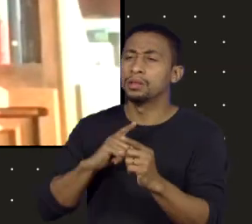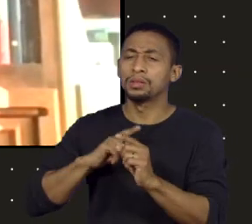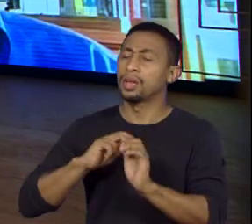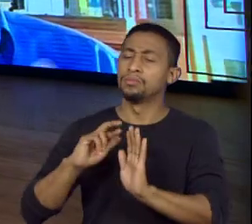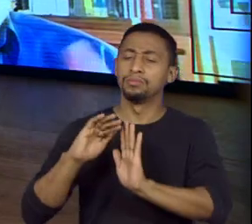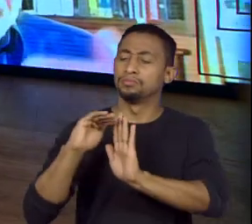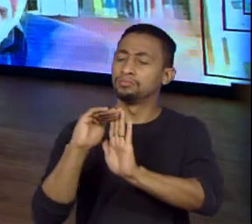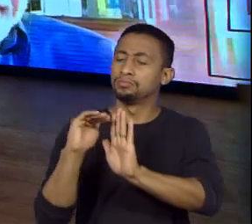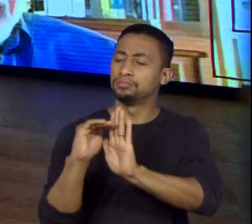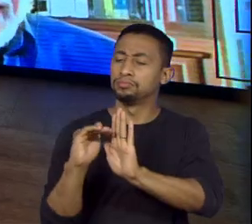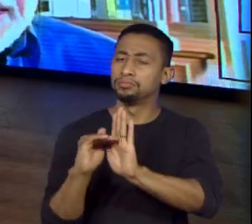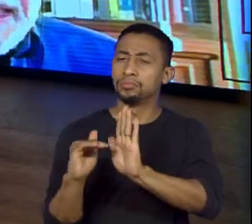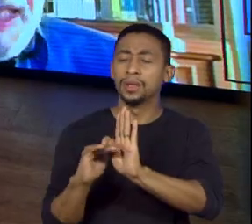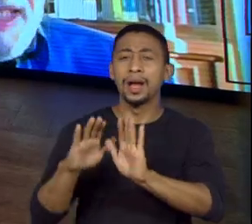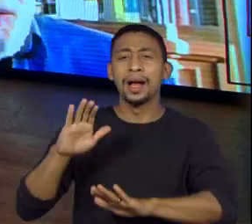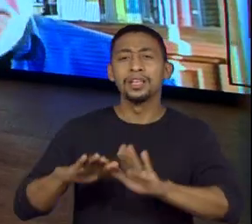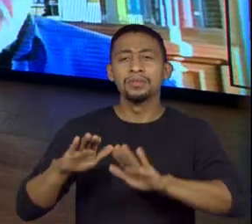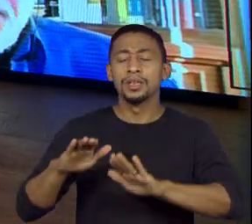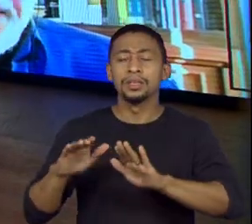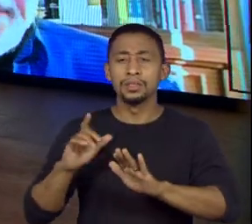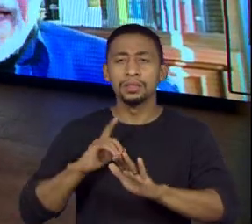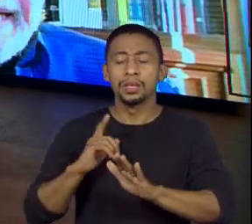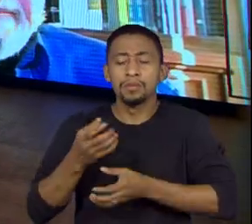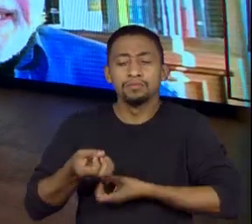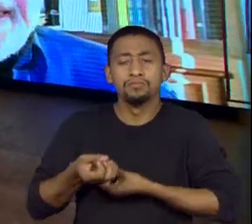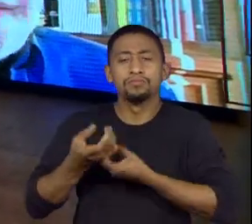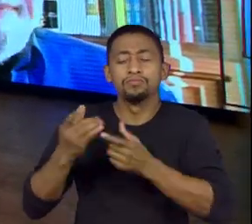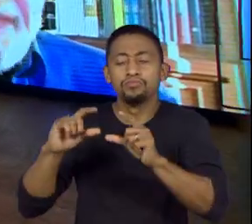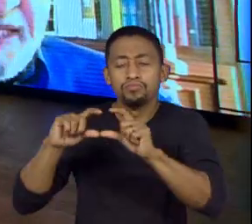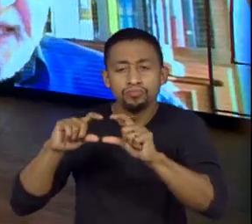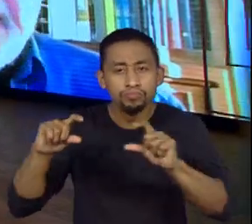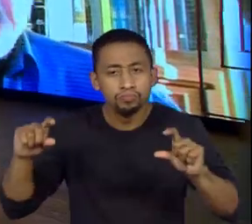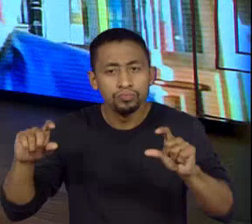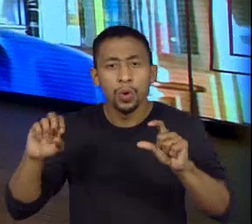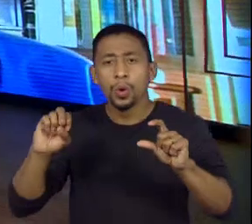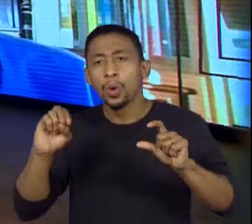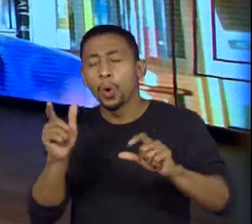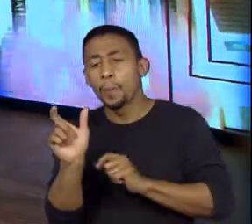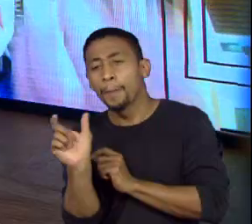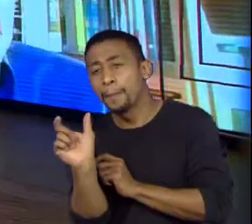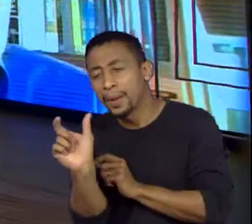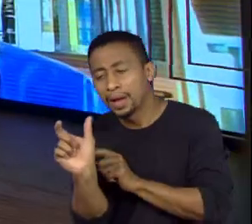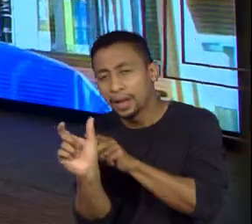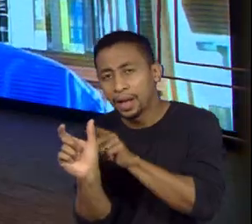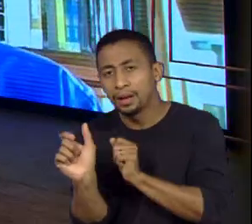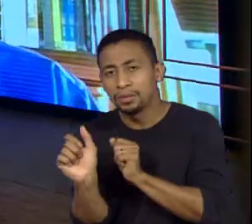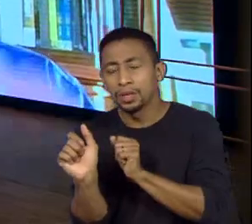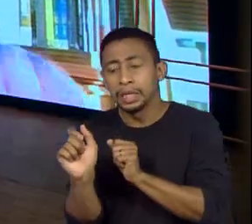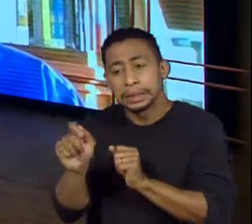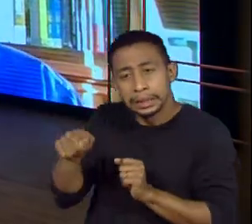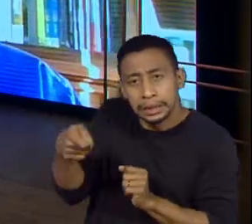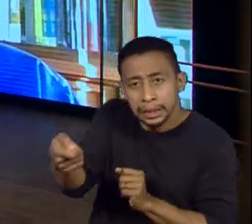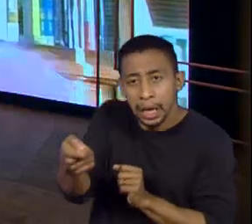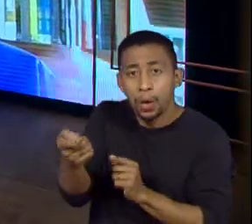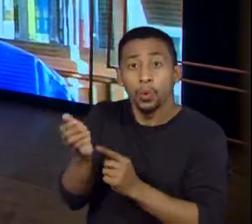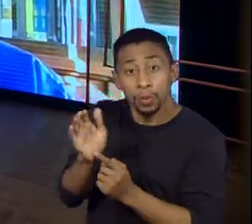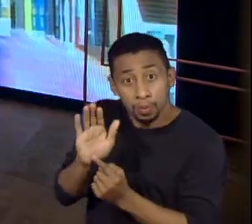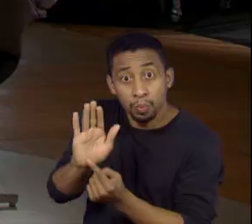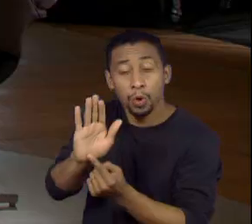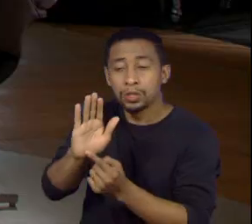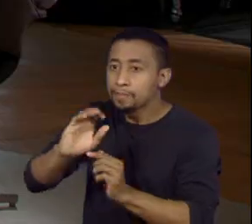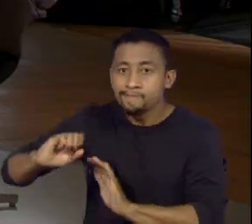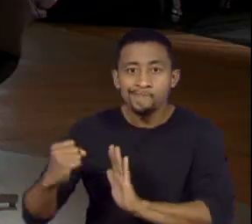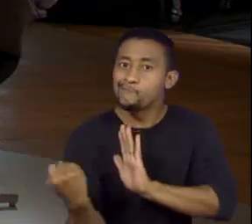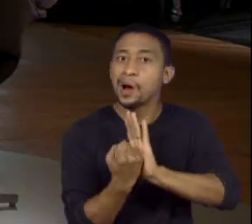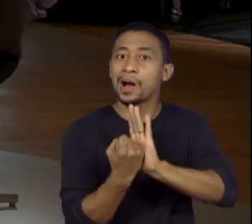um verso, uma frase, ou mesmo uma palavra que define este signo que vai identificar